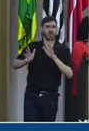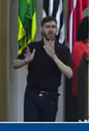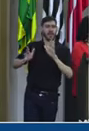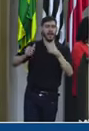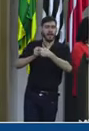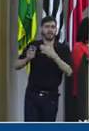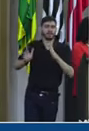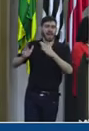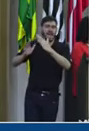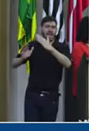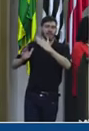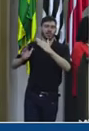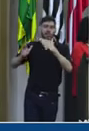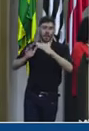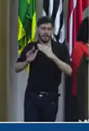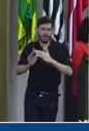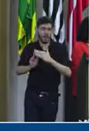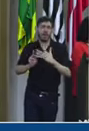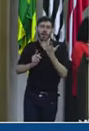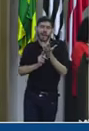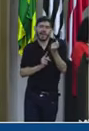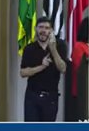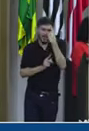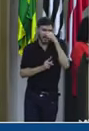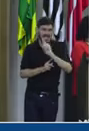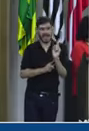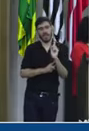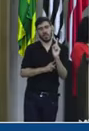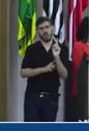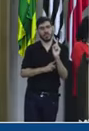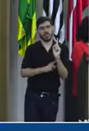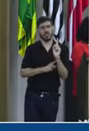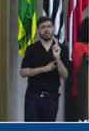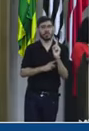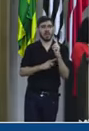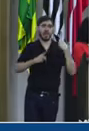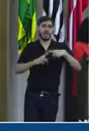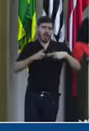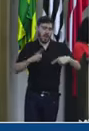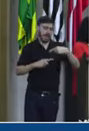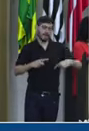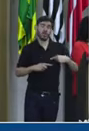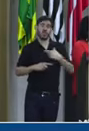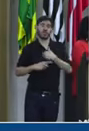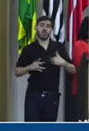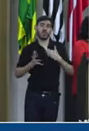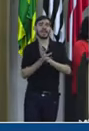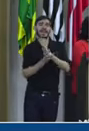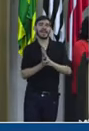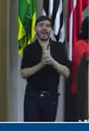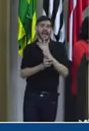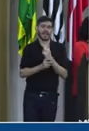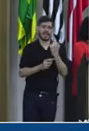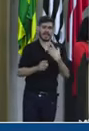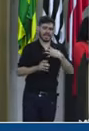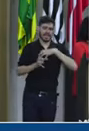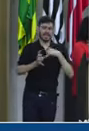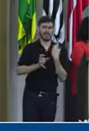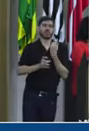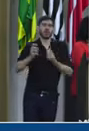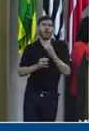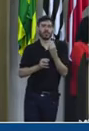abandono, do esquecimento, do isolamento. Políticas públicas que não estavam chegando. Especialmente os